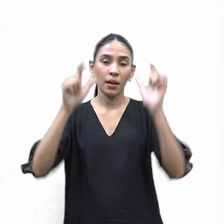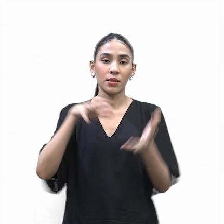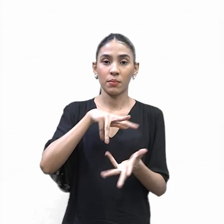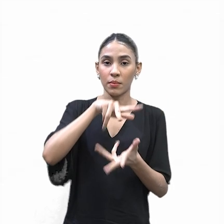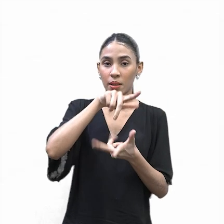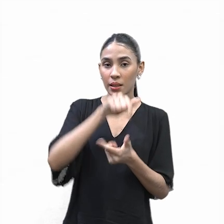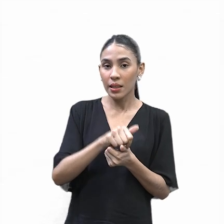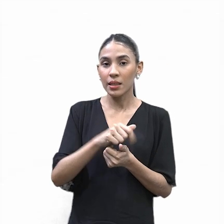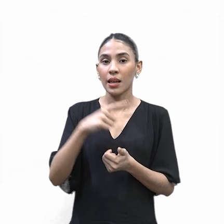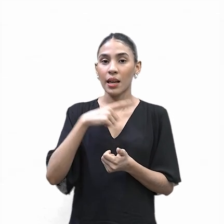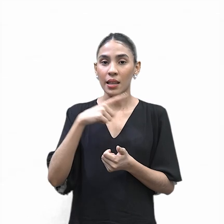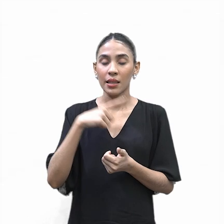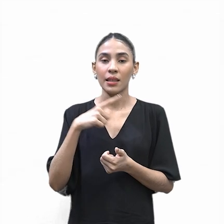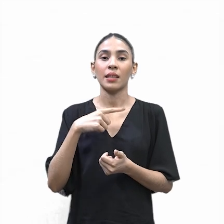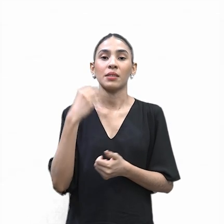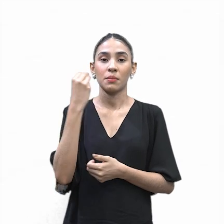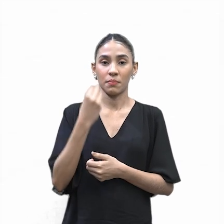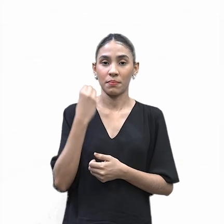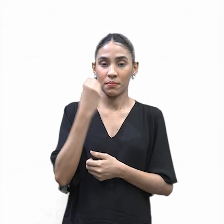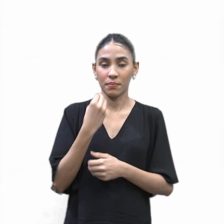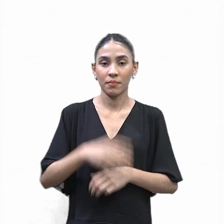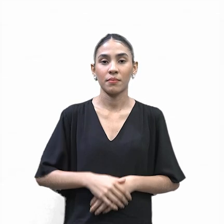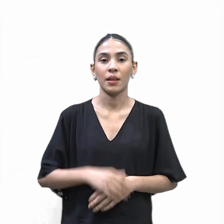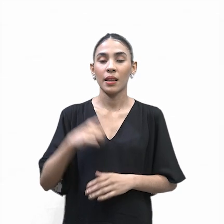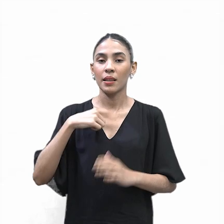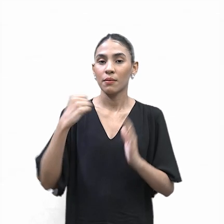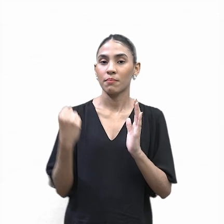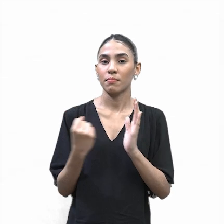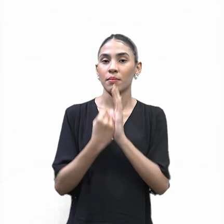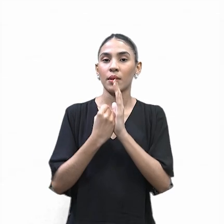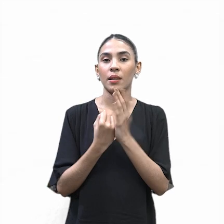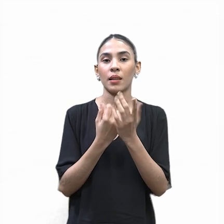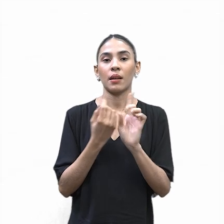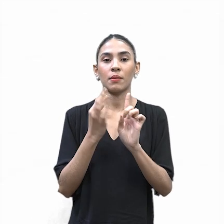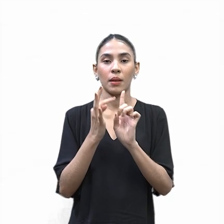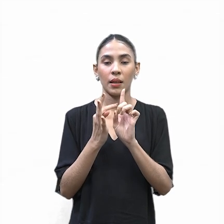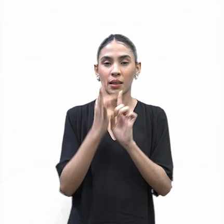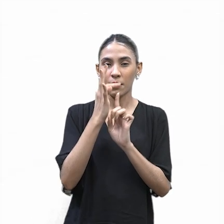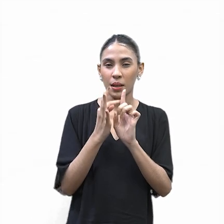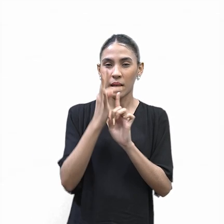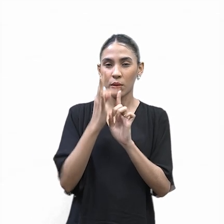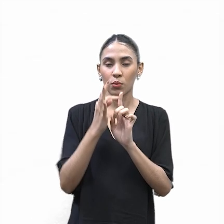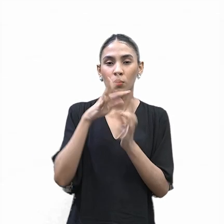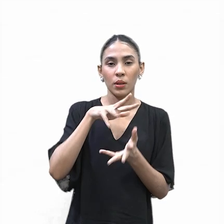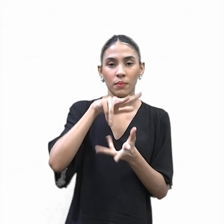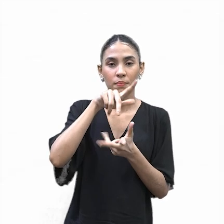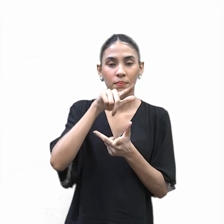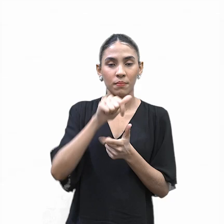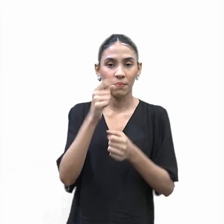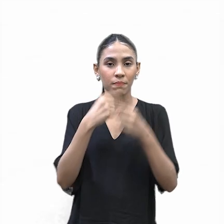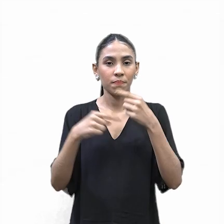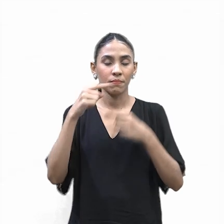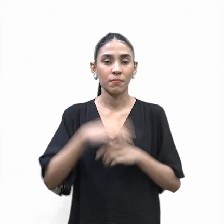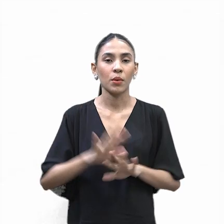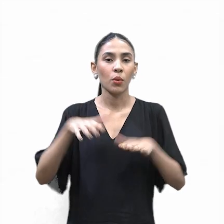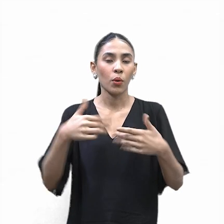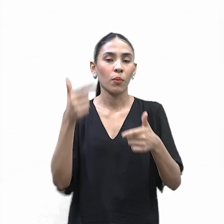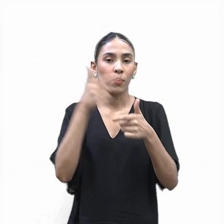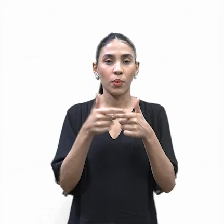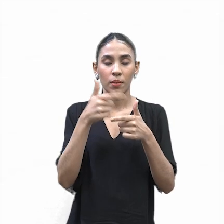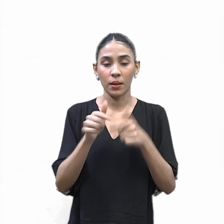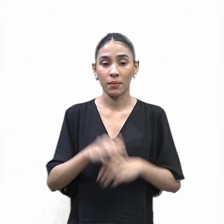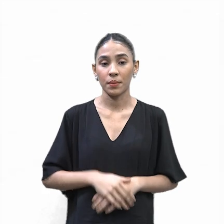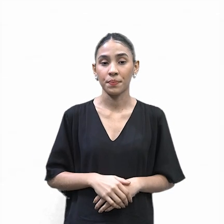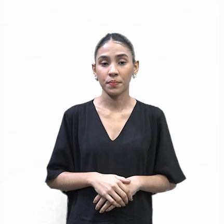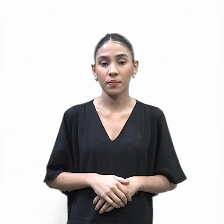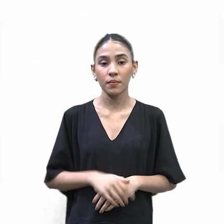planeta Terra tem passado, marcado aí pela aceleração do aquecimento global, né? E quais seriam as consequências disso? A gente